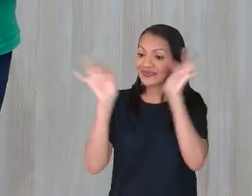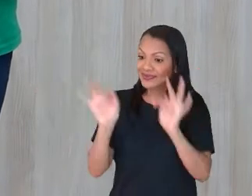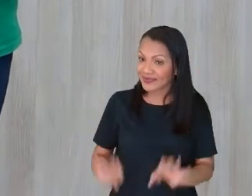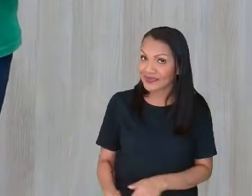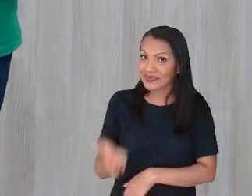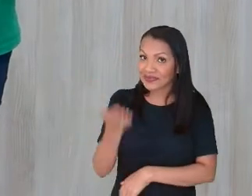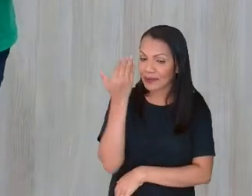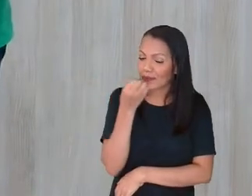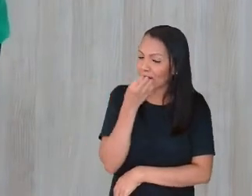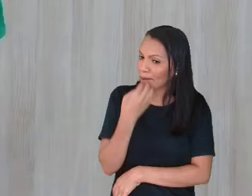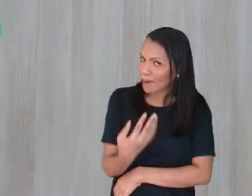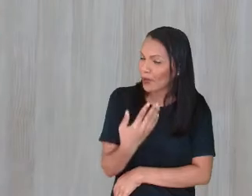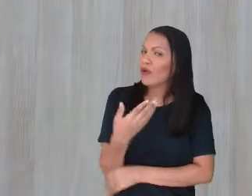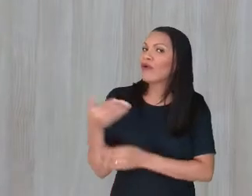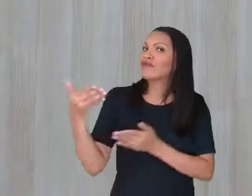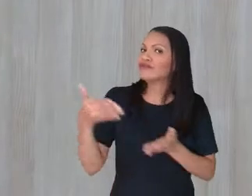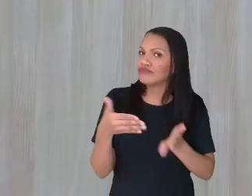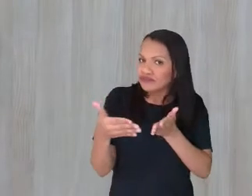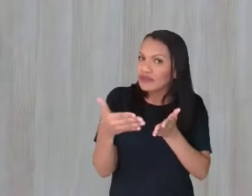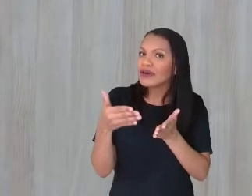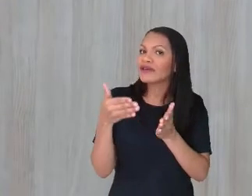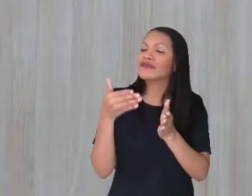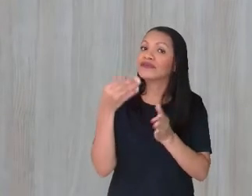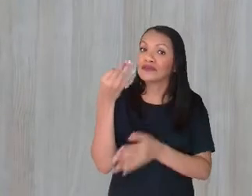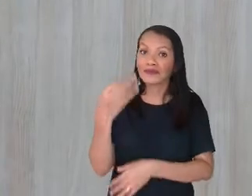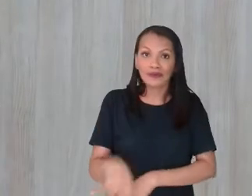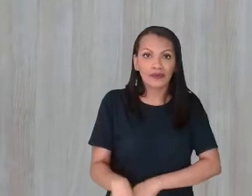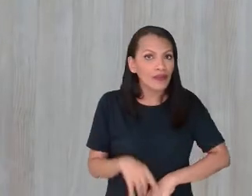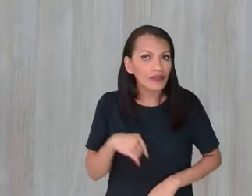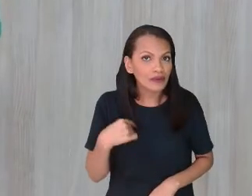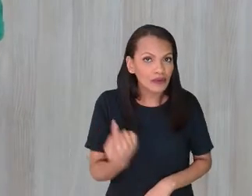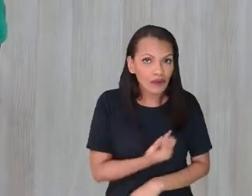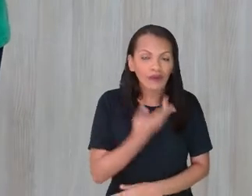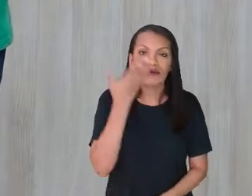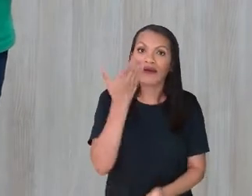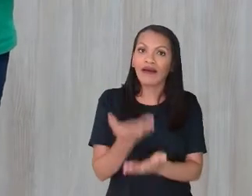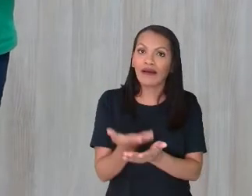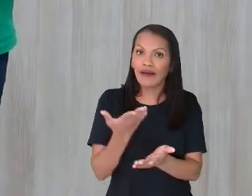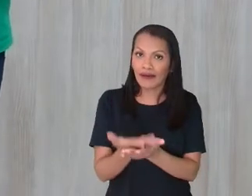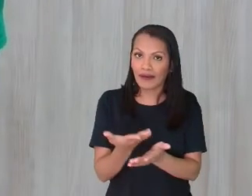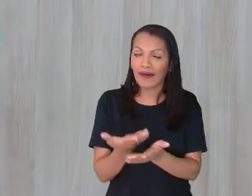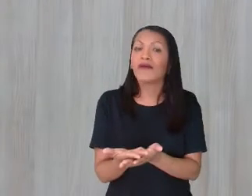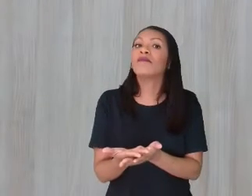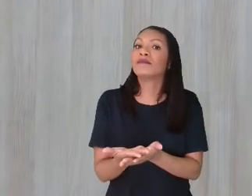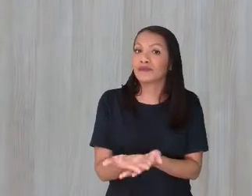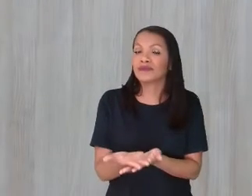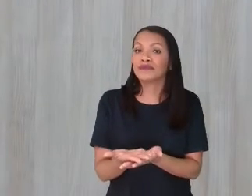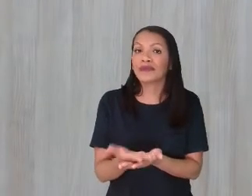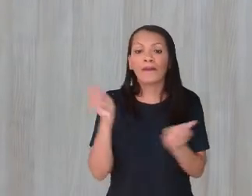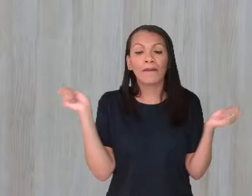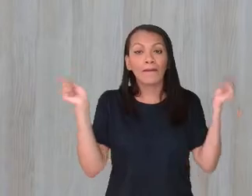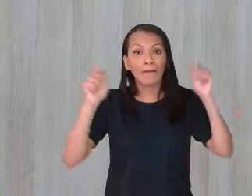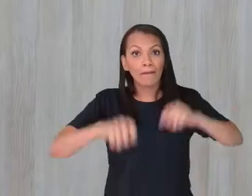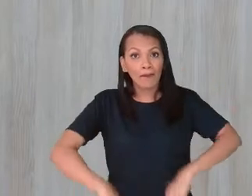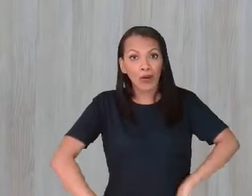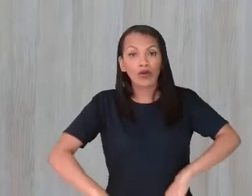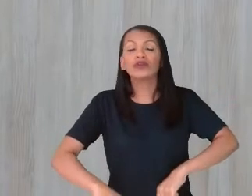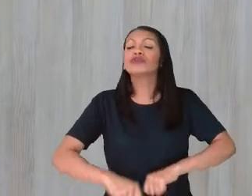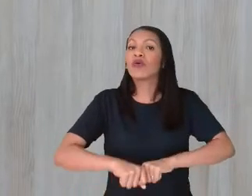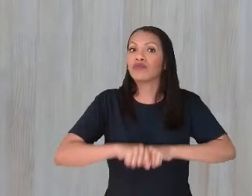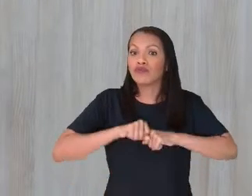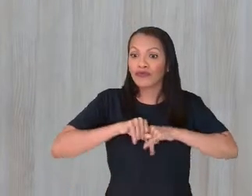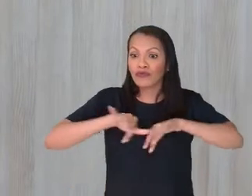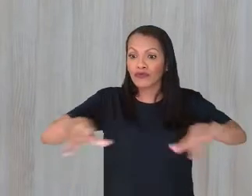caminho certo, né? Mas, pessoal, para que a nossa aula seja mais interativa e possa atingir o maior número